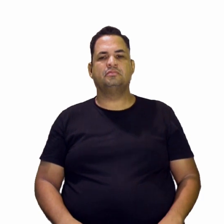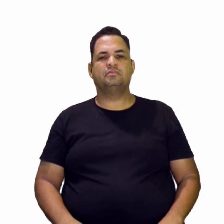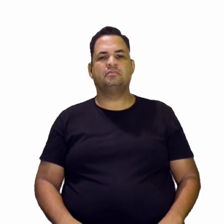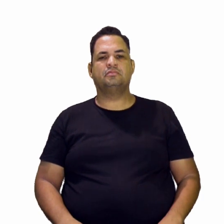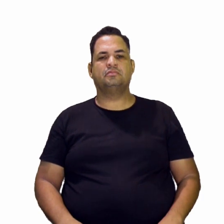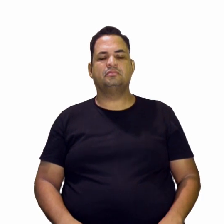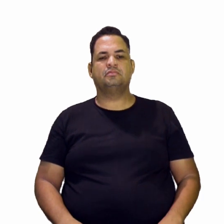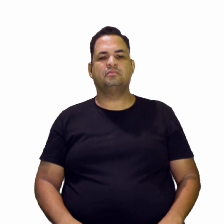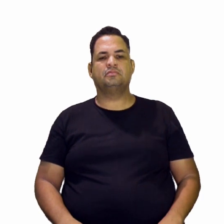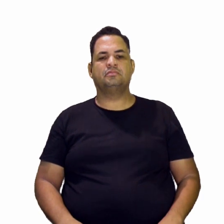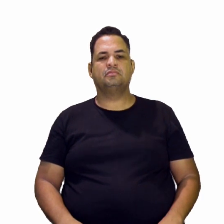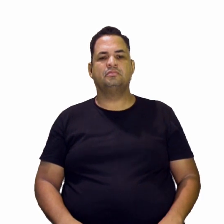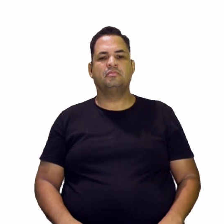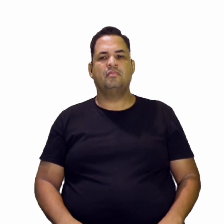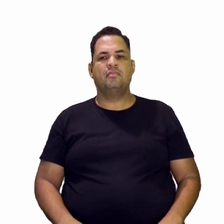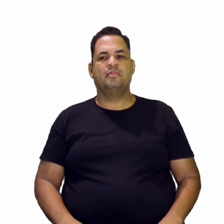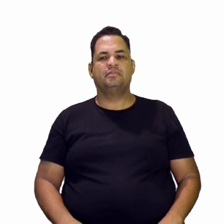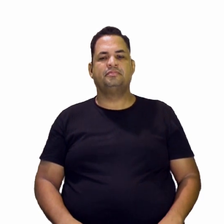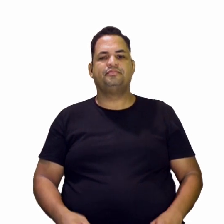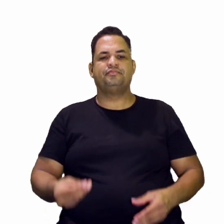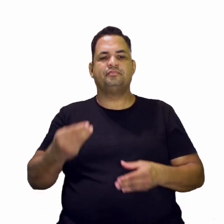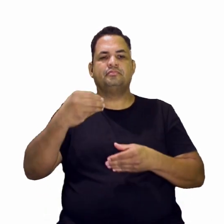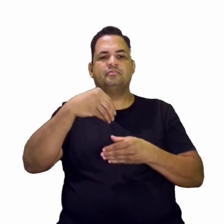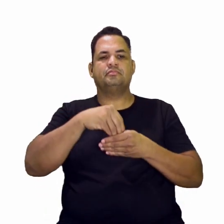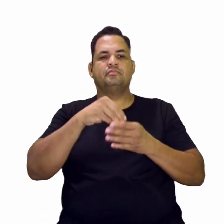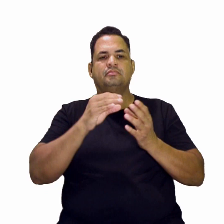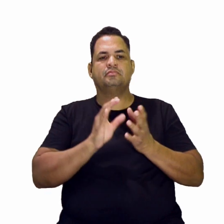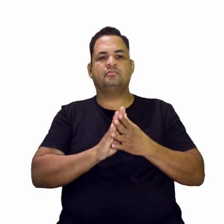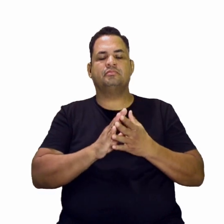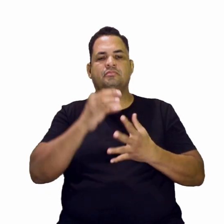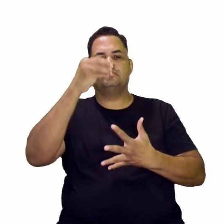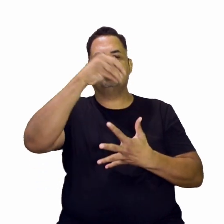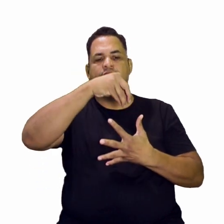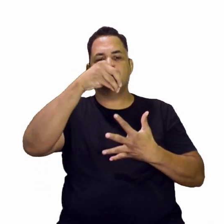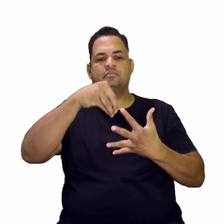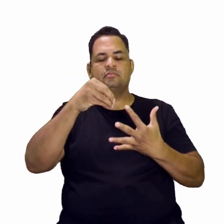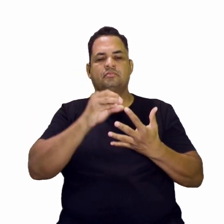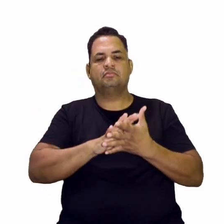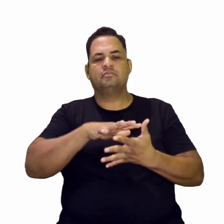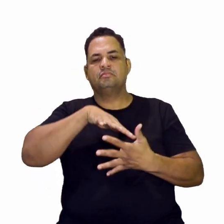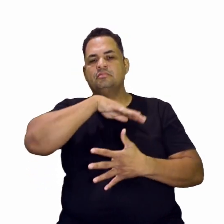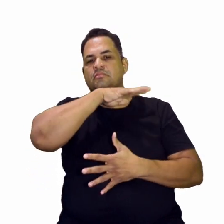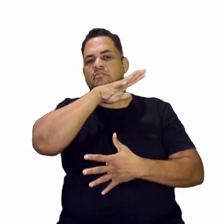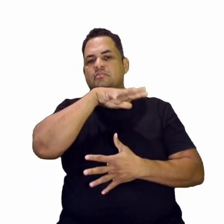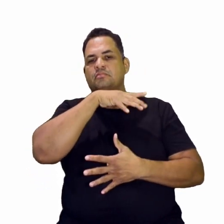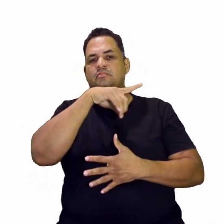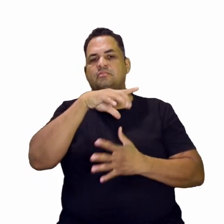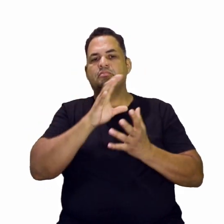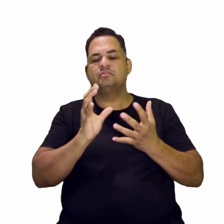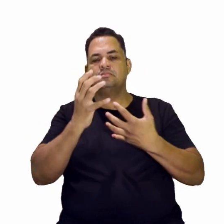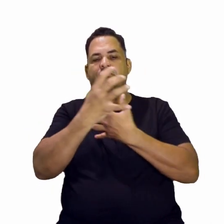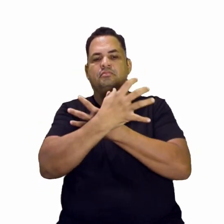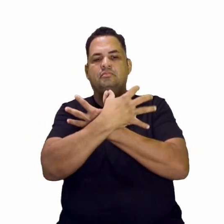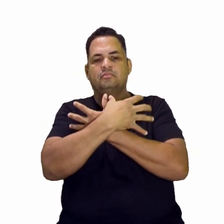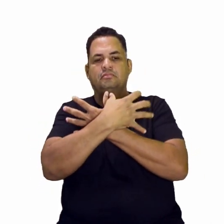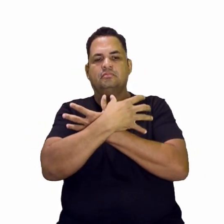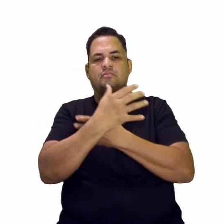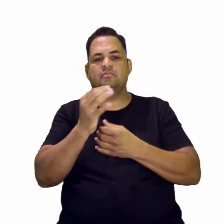vermelhinho, tudo bem? Dentro desse reino Animalia, nós vamos ter organismos